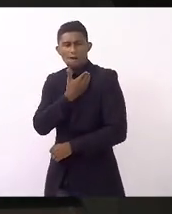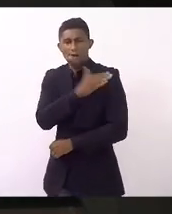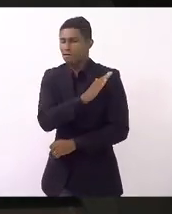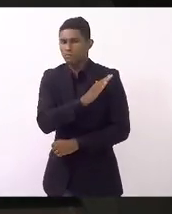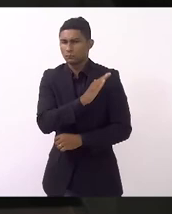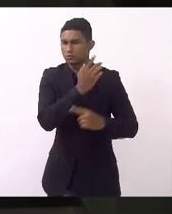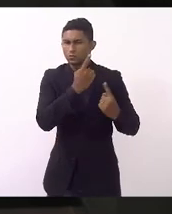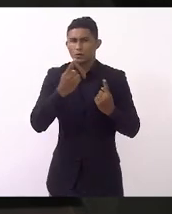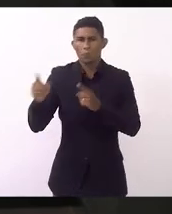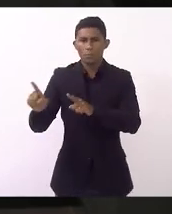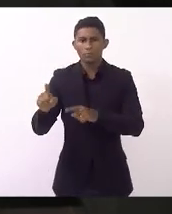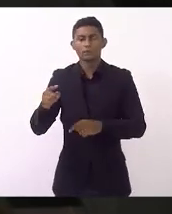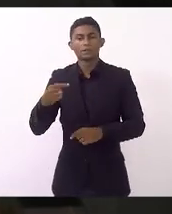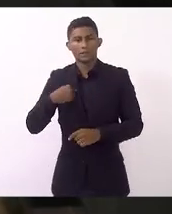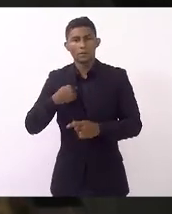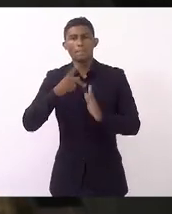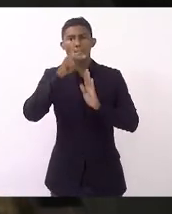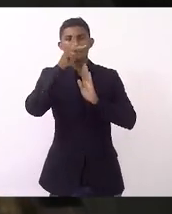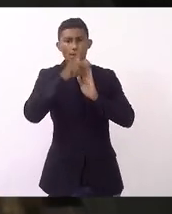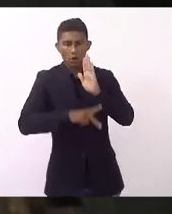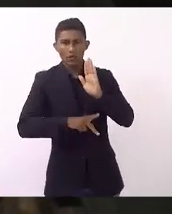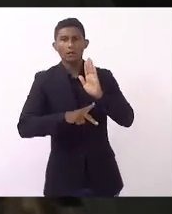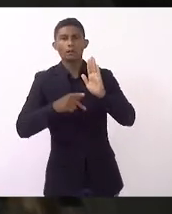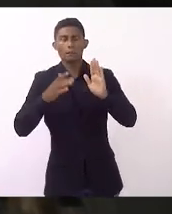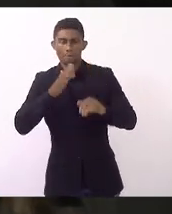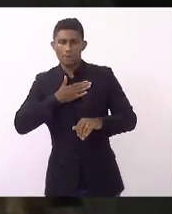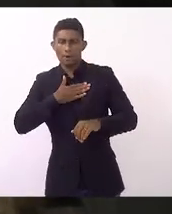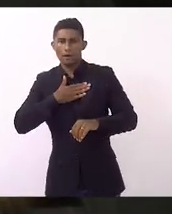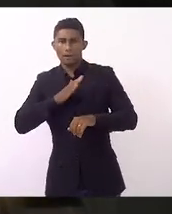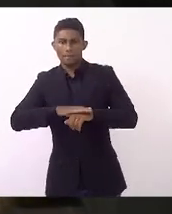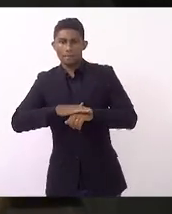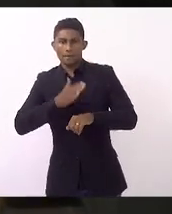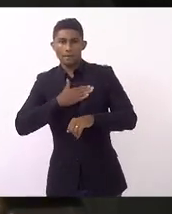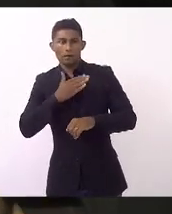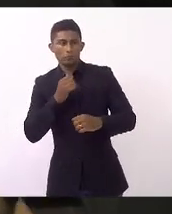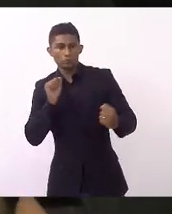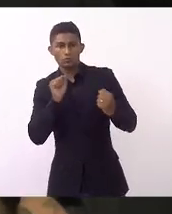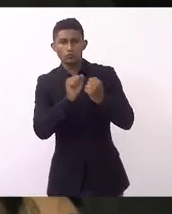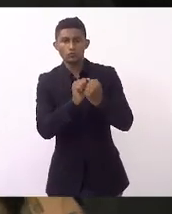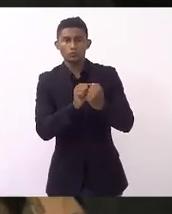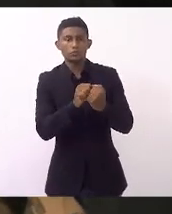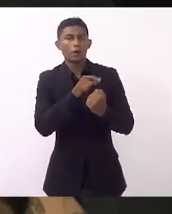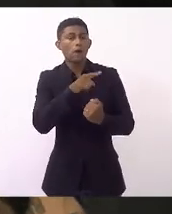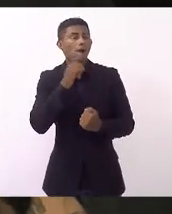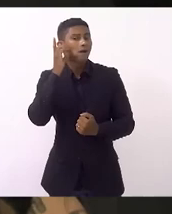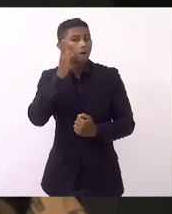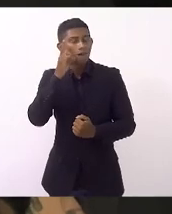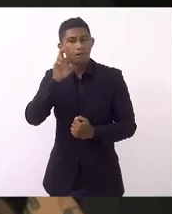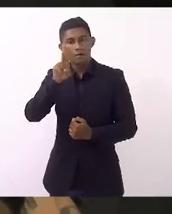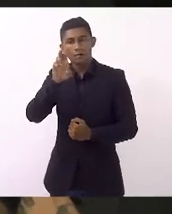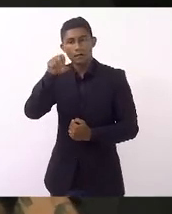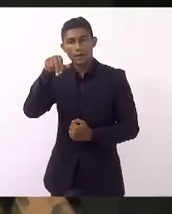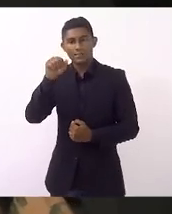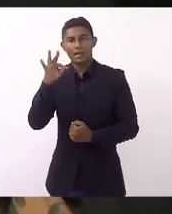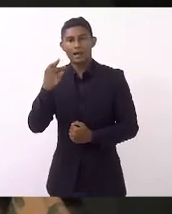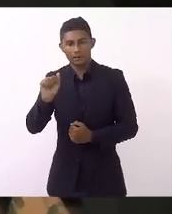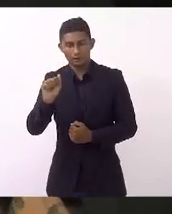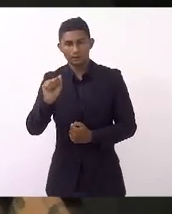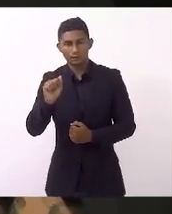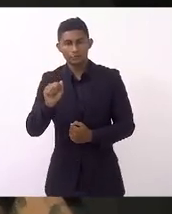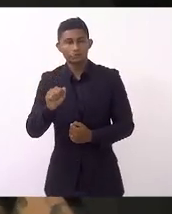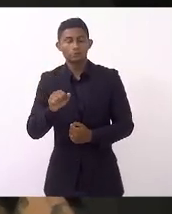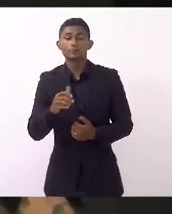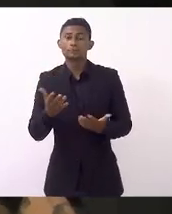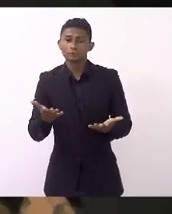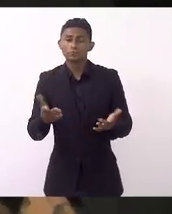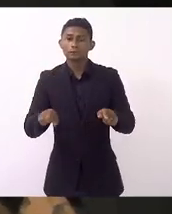autor desse projeto ao lado de outros deputados e deputadas, sobretudo a deputada Renata Souza, que é a autora principal, e ao mesmo tempo